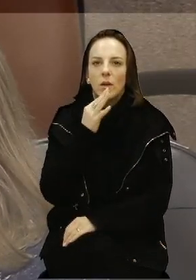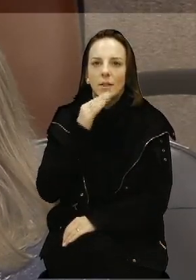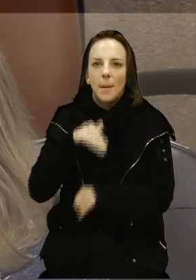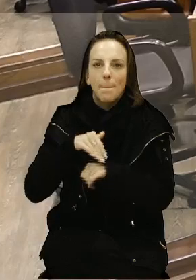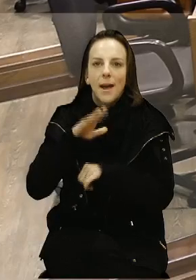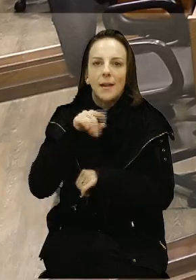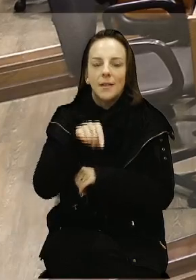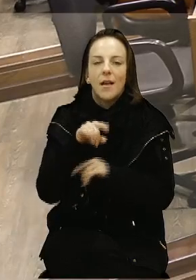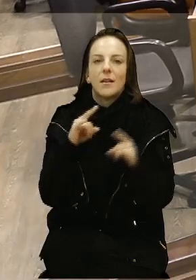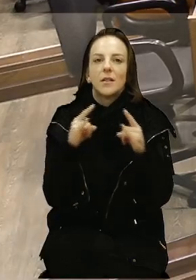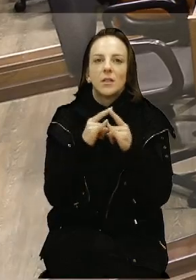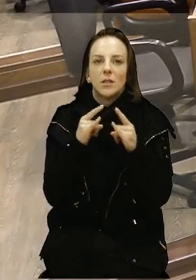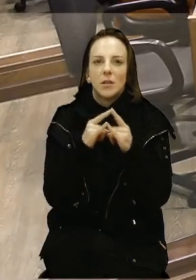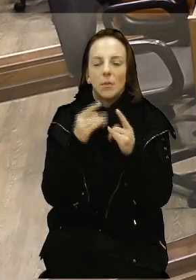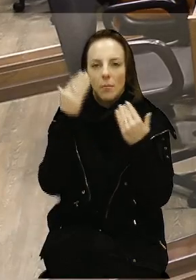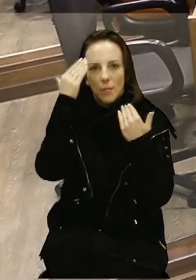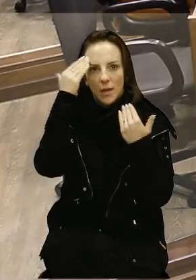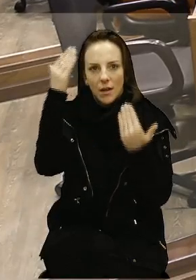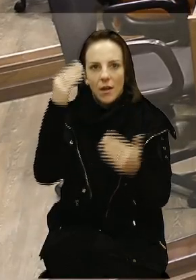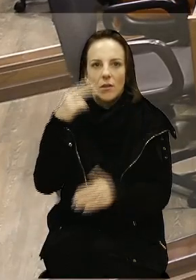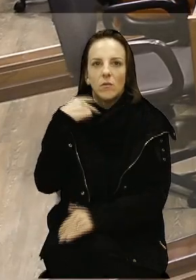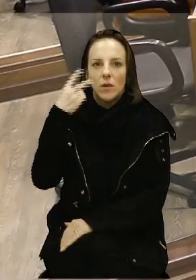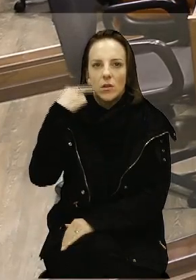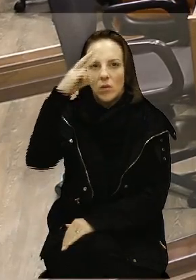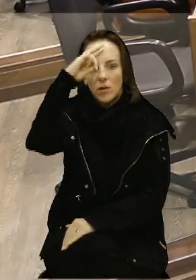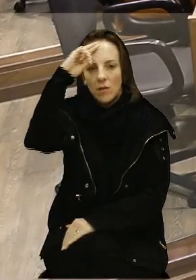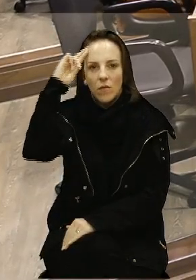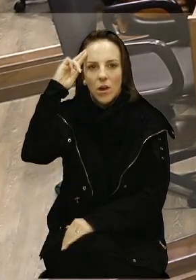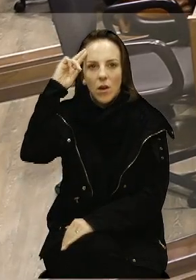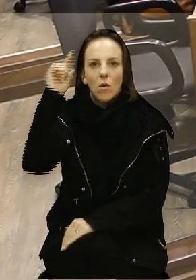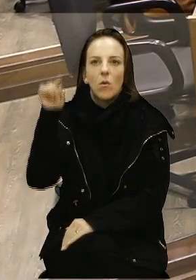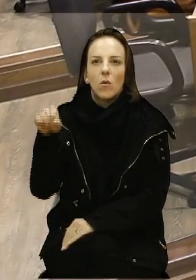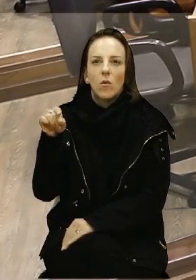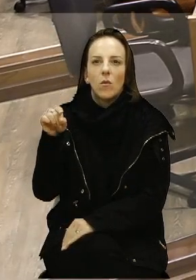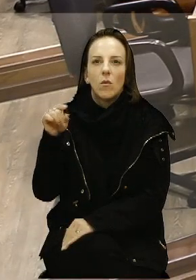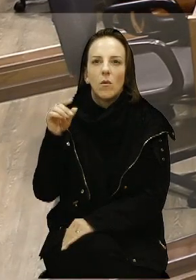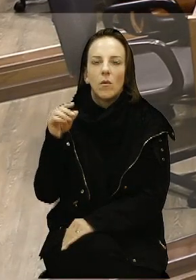Obrigado, vereador Rafael. Com a palavra, vereador Alexandre Bortolus, da tribuna.